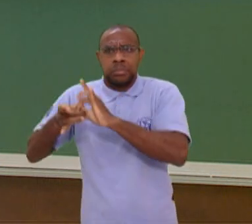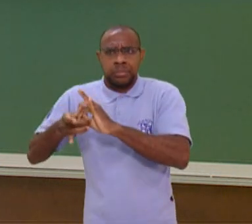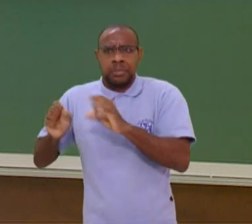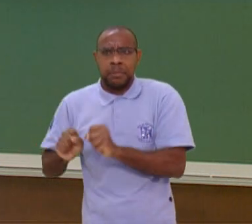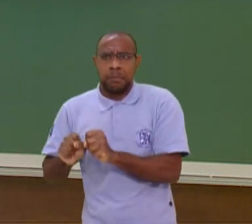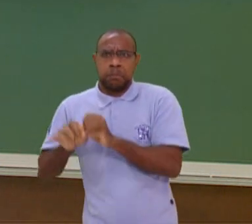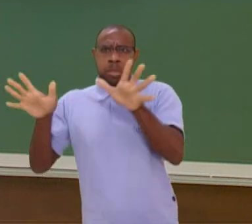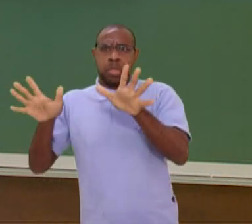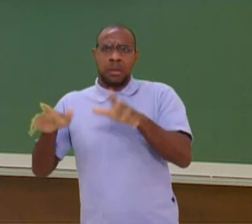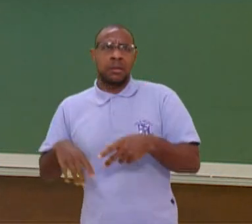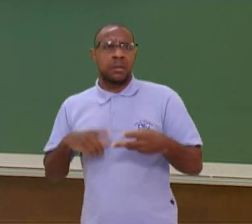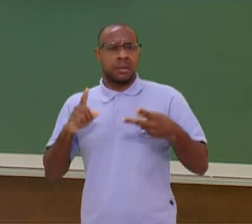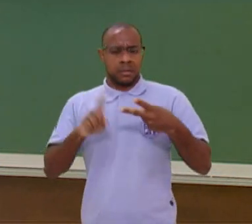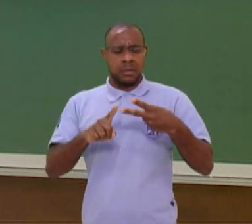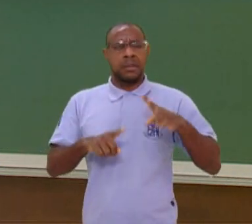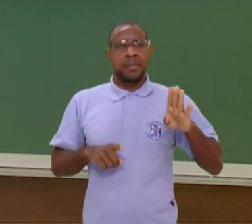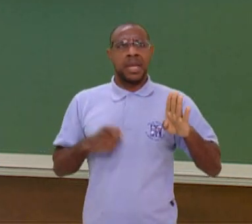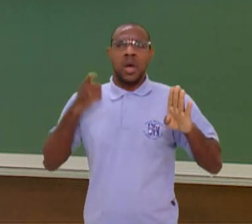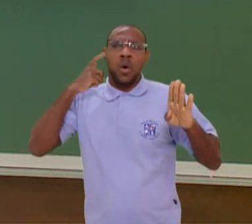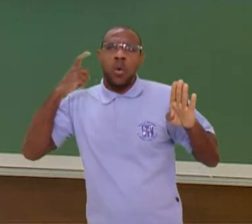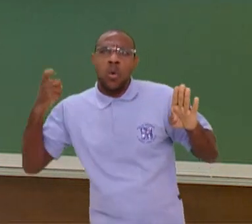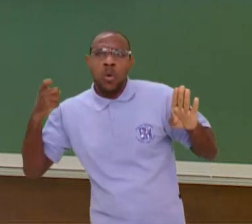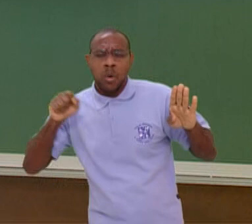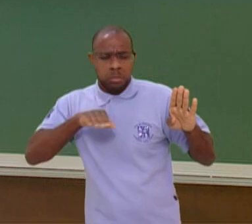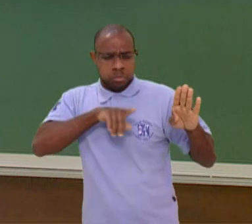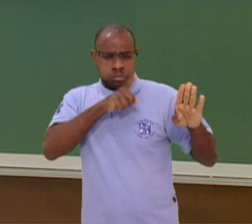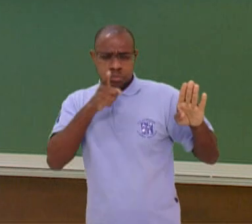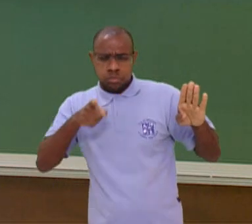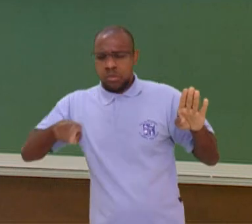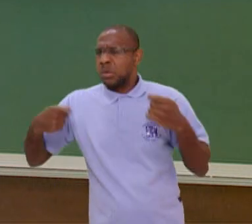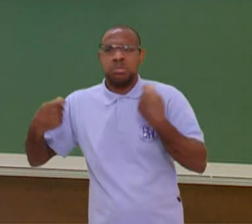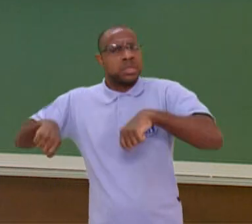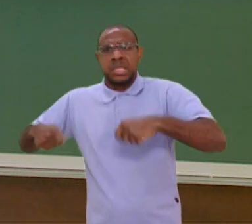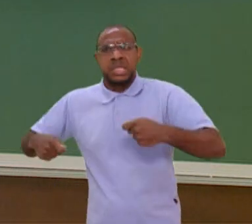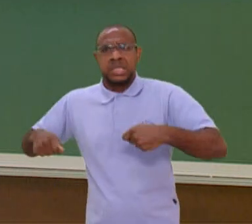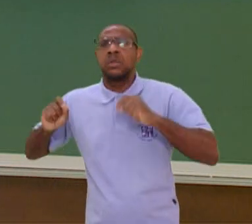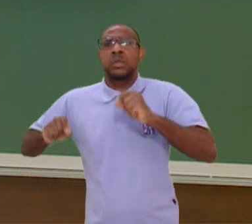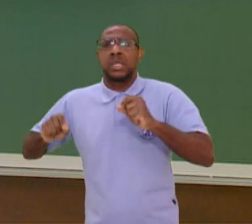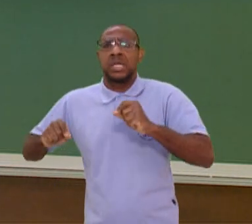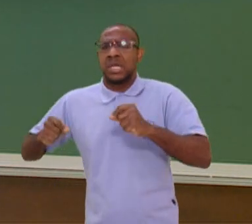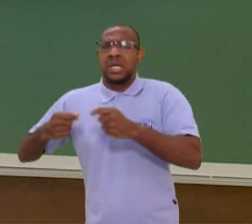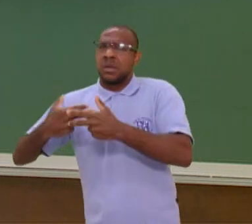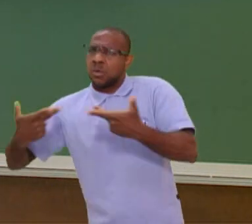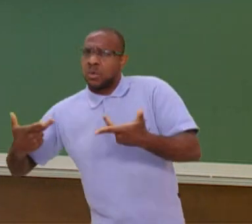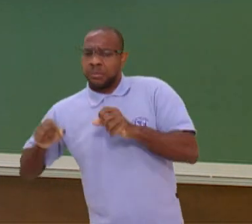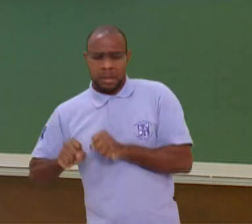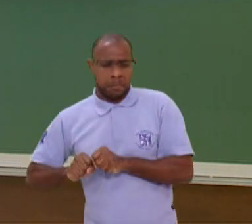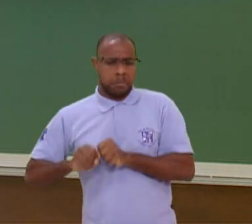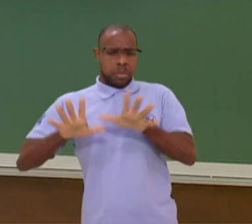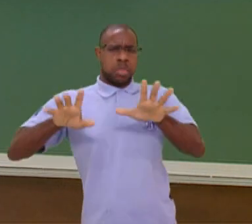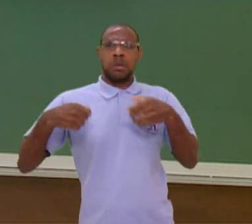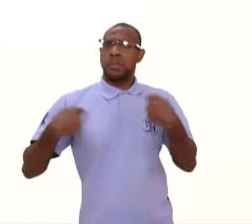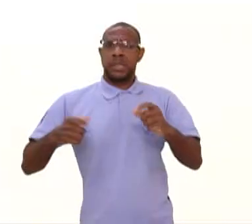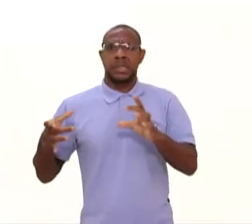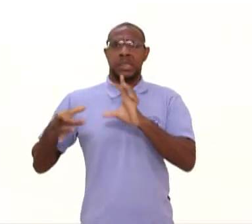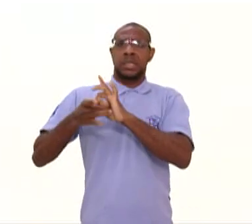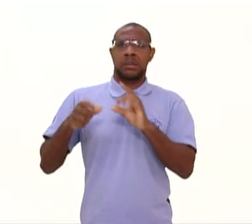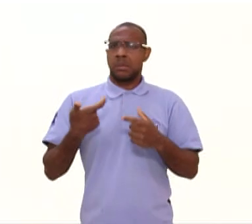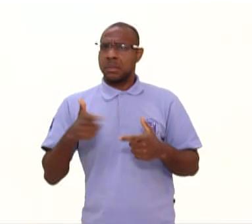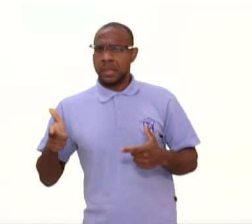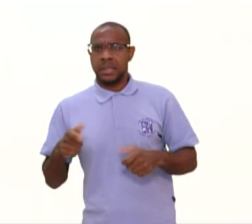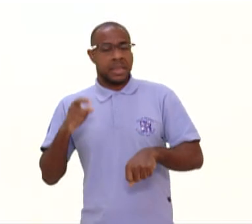B, o som é uma onda que não precisa de um meio para se propagar. Então, um tempinho para vocês pensarem na resposta.